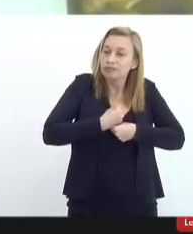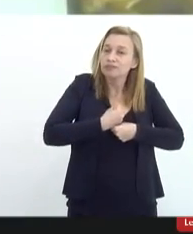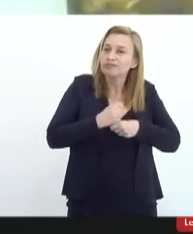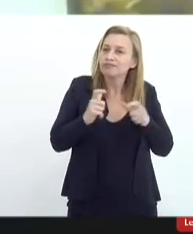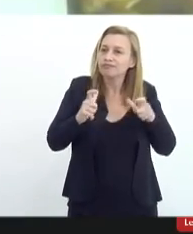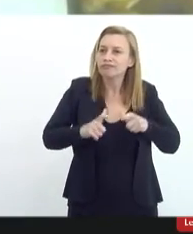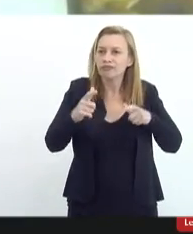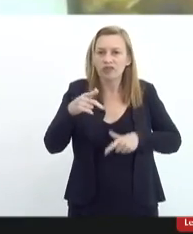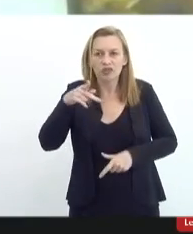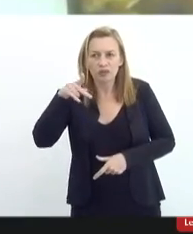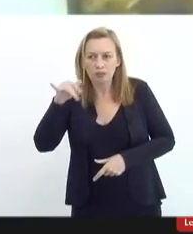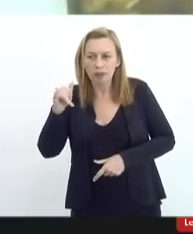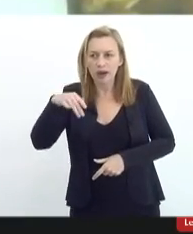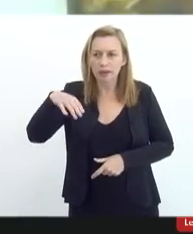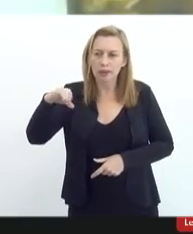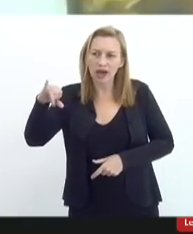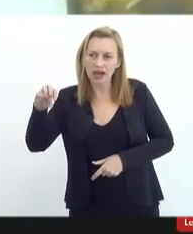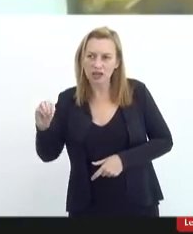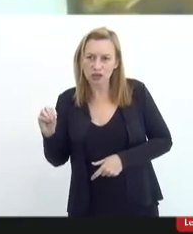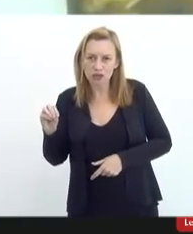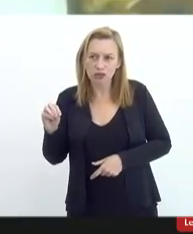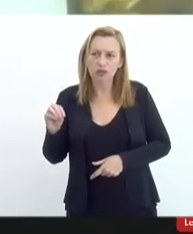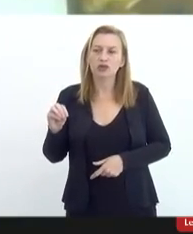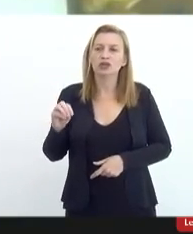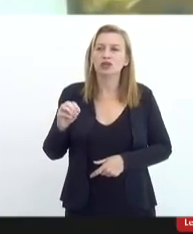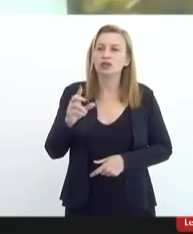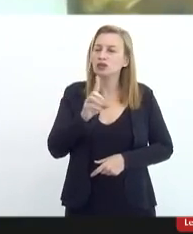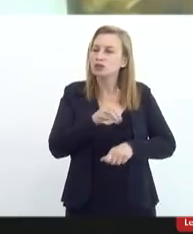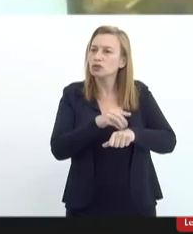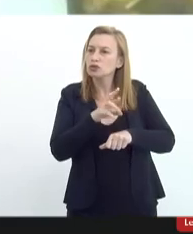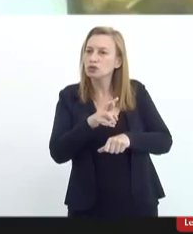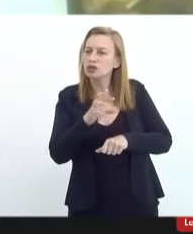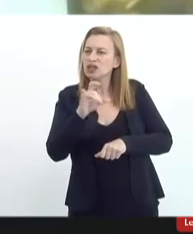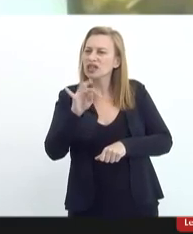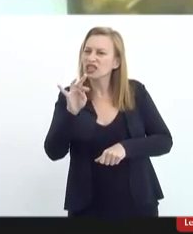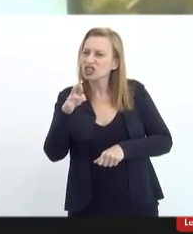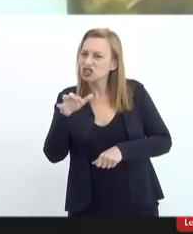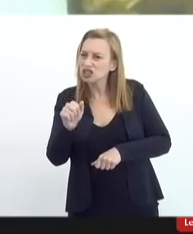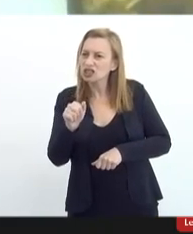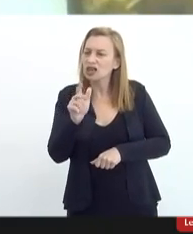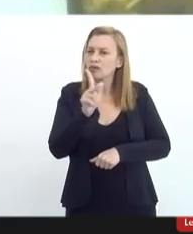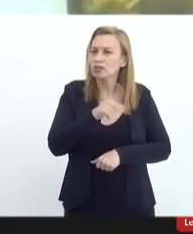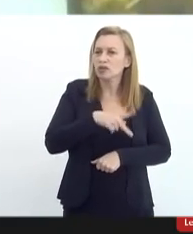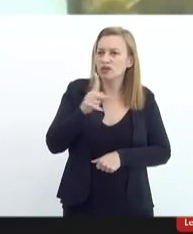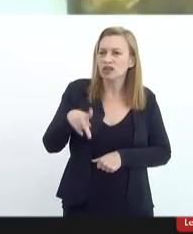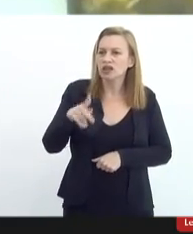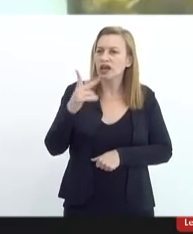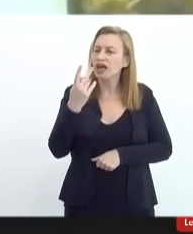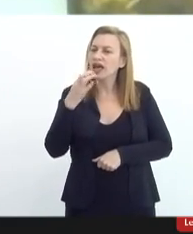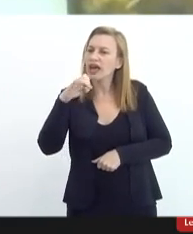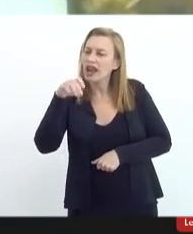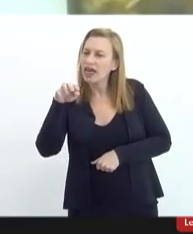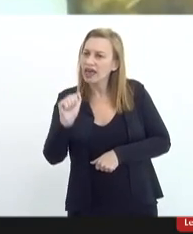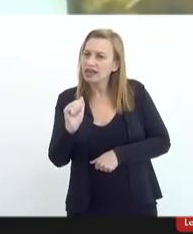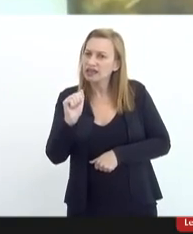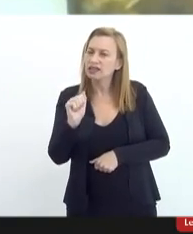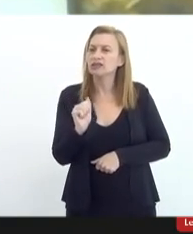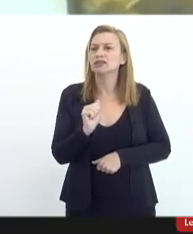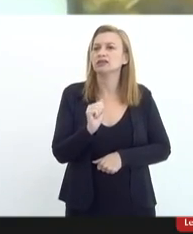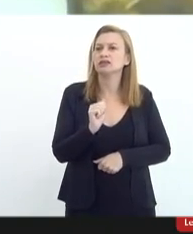né, Pai Márcio de Jagun, a doutora Cristina, a professora Helena Teodoro,